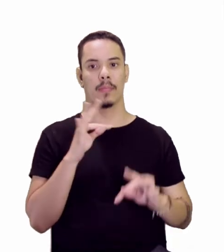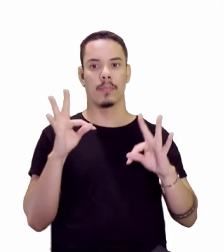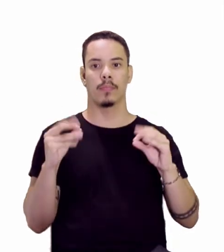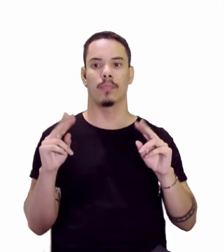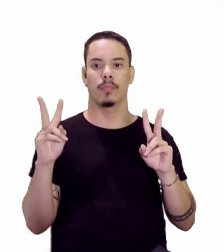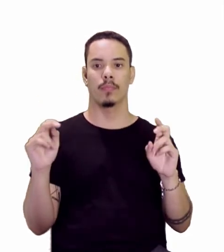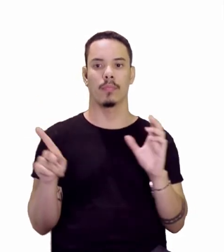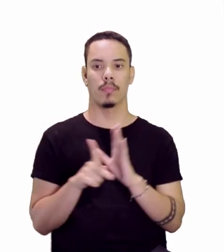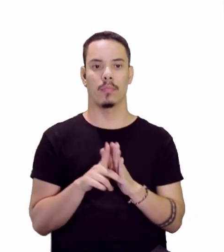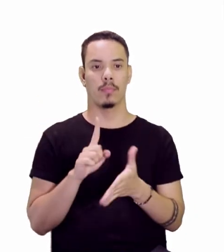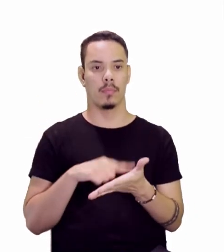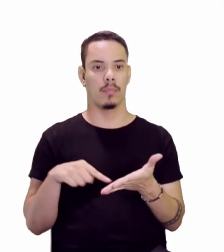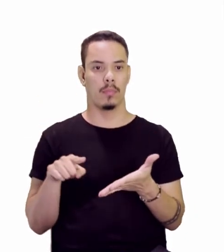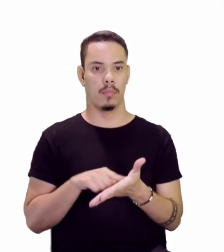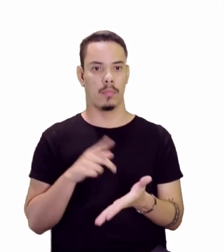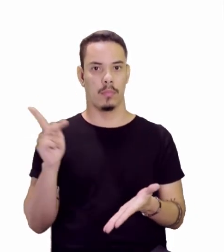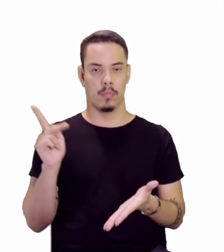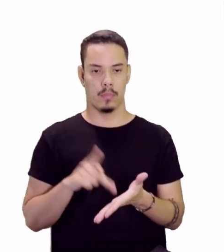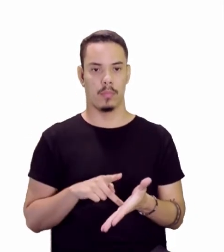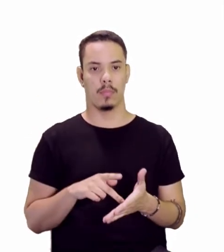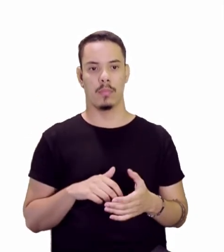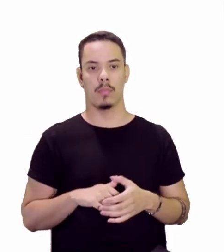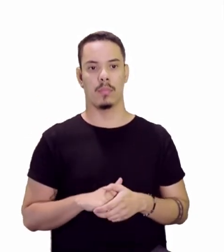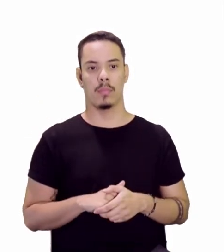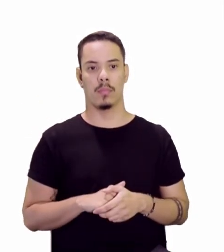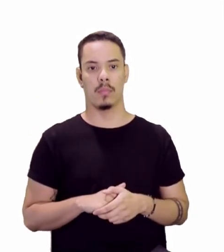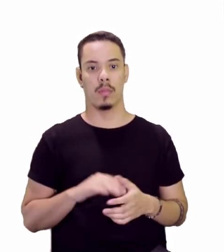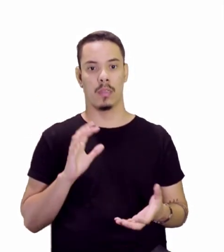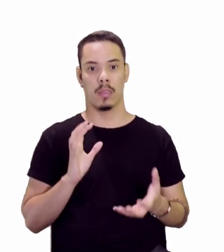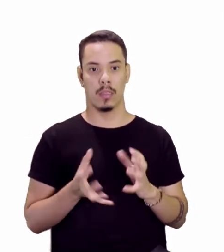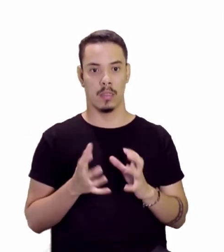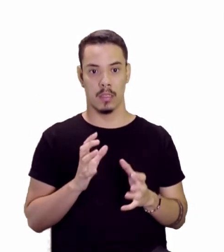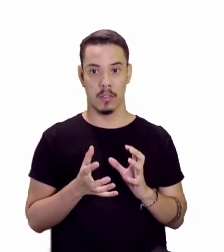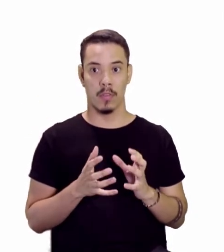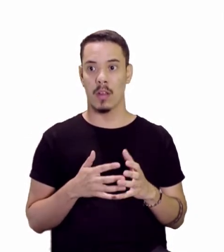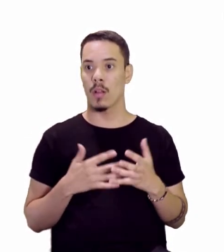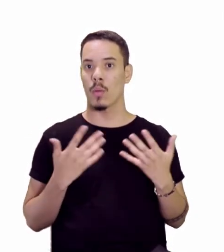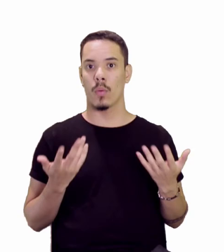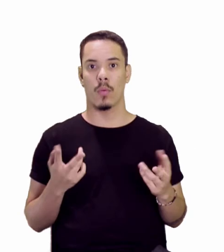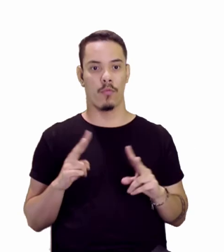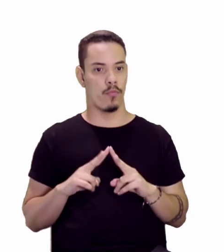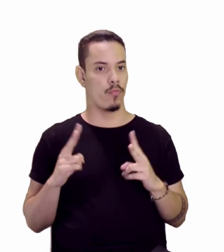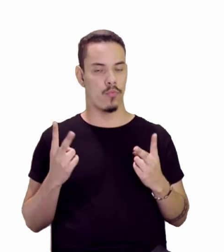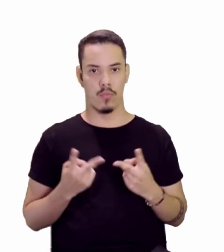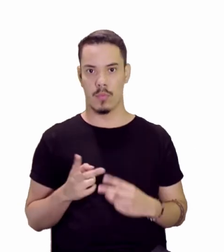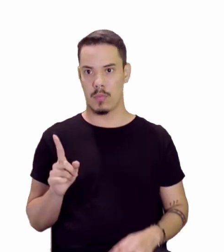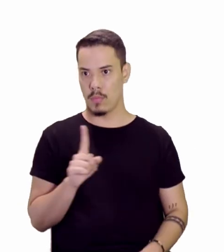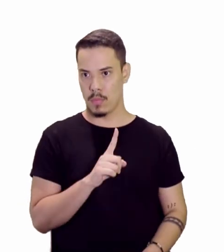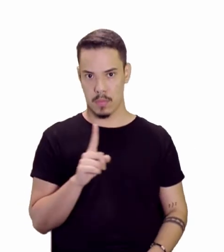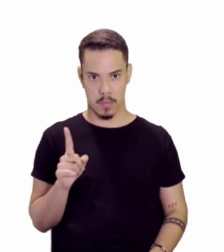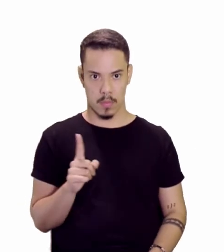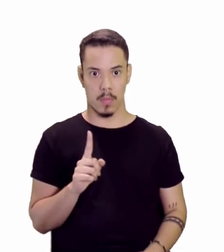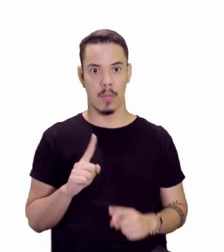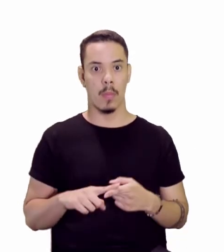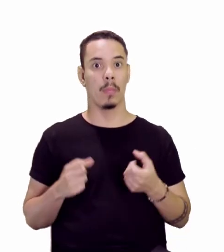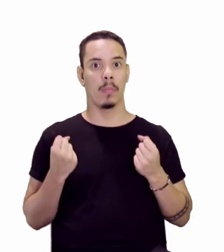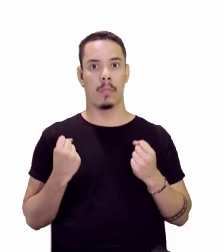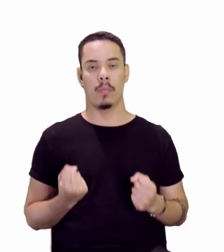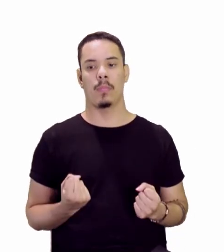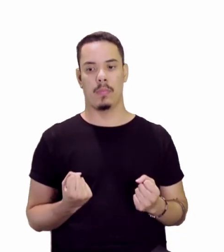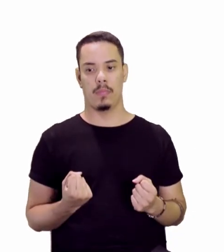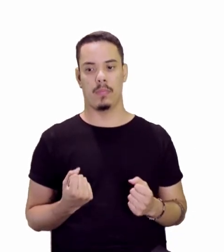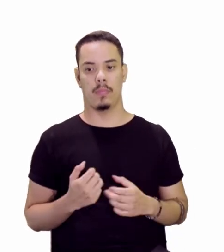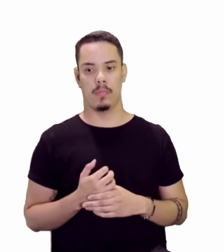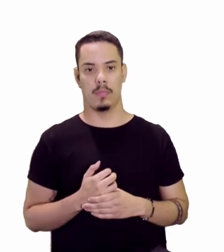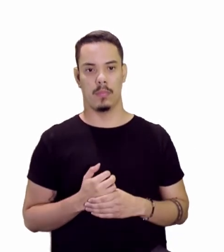foi exposto, marque as opções verdadeiras. As esferas possuem agora não diz que é o mesmo volume, não. Falou que elas têm o mesmo peso. O mesmo peso.